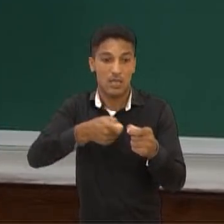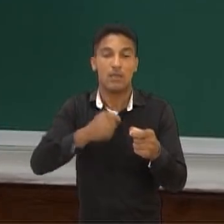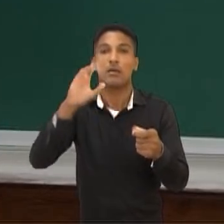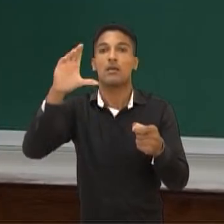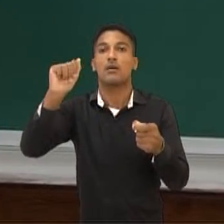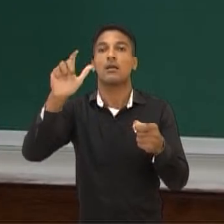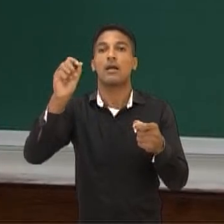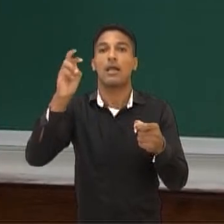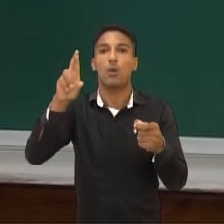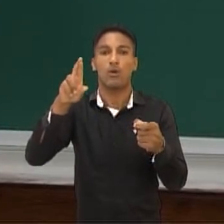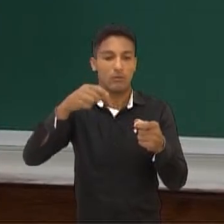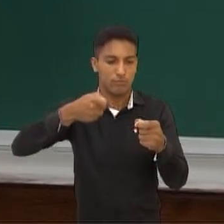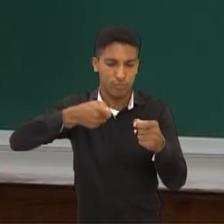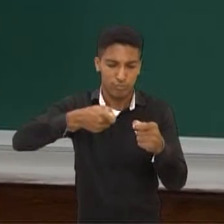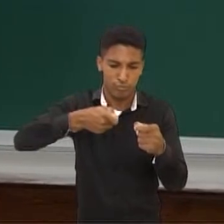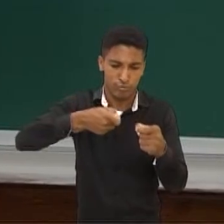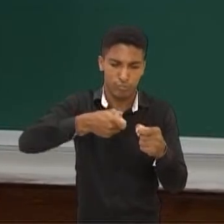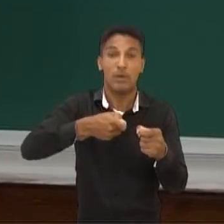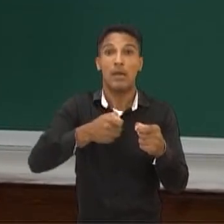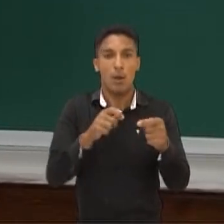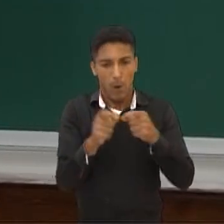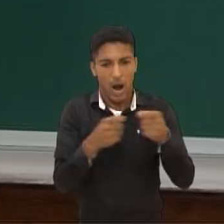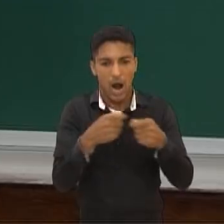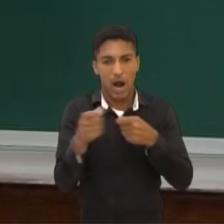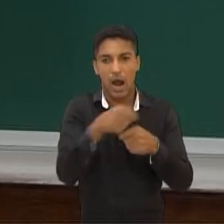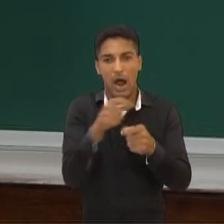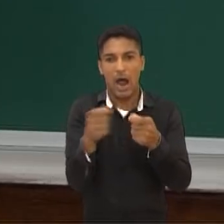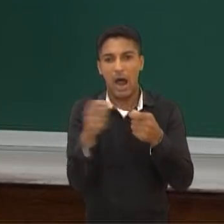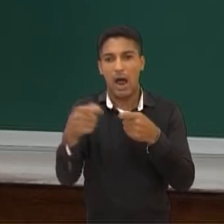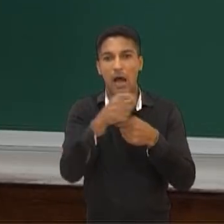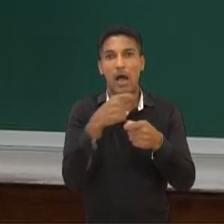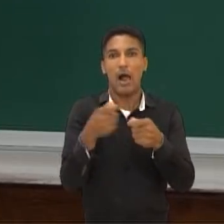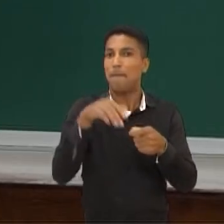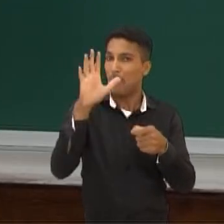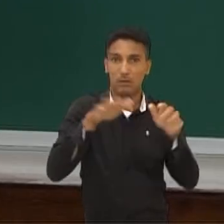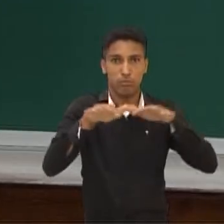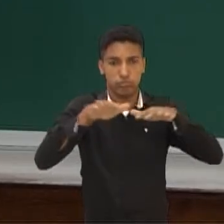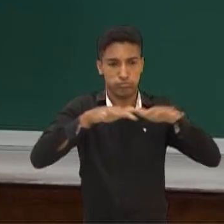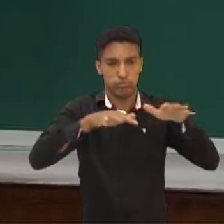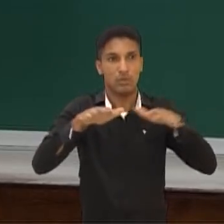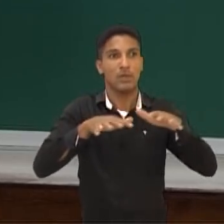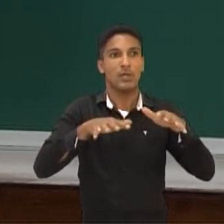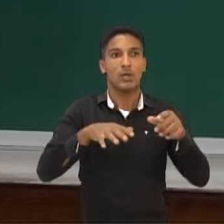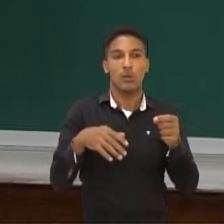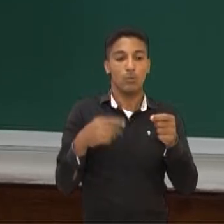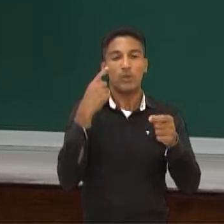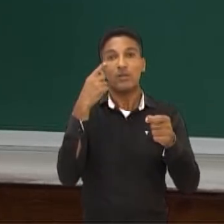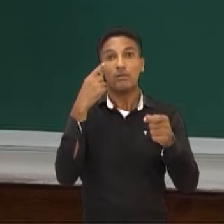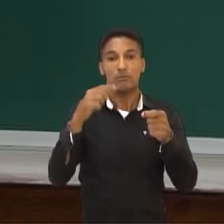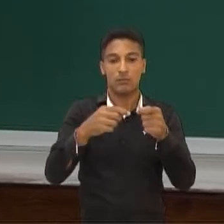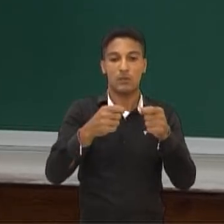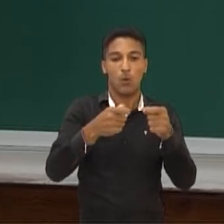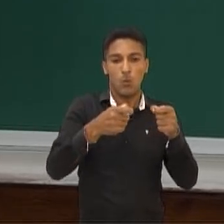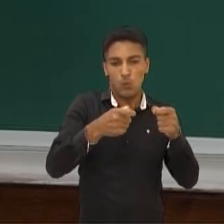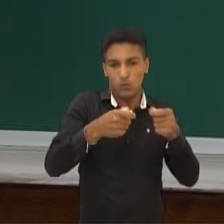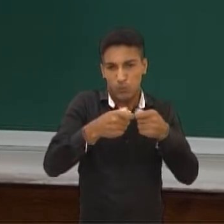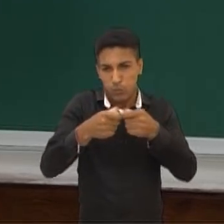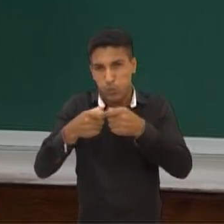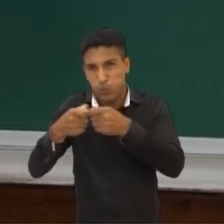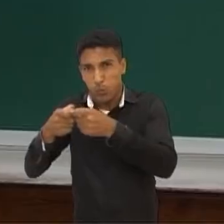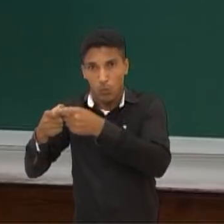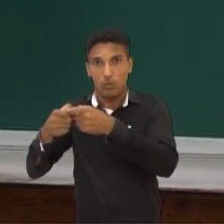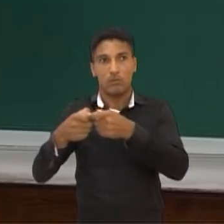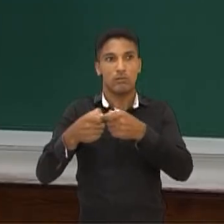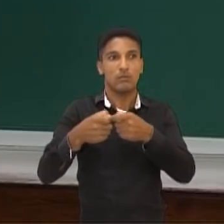mais, elas vão empurrar, por exemplo, um pistão. Por exemplo, um êmbolo qualquer. Repare bem,